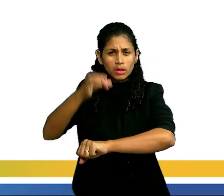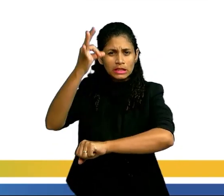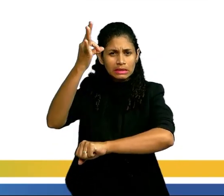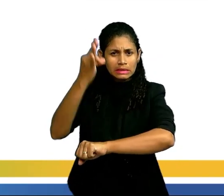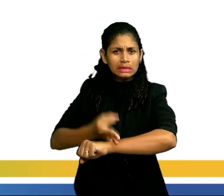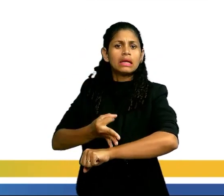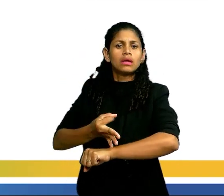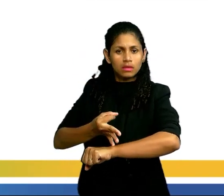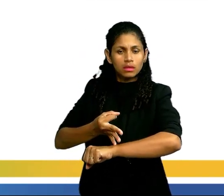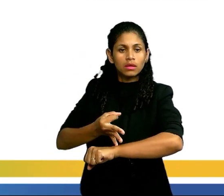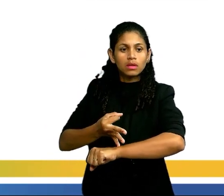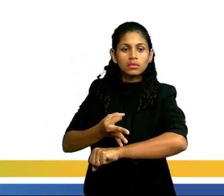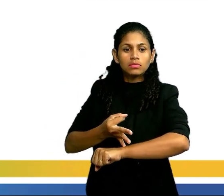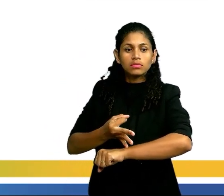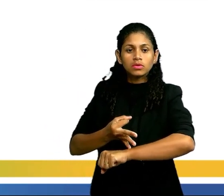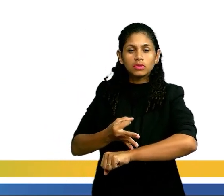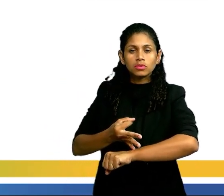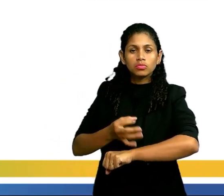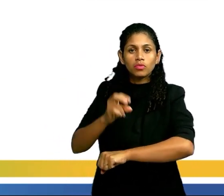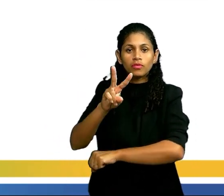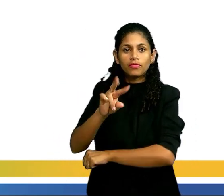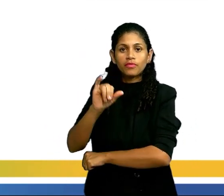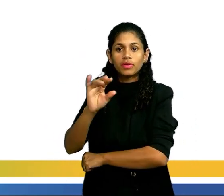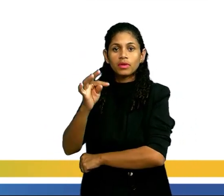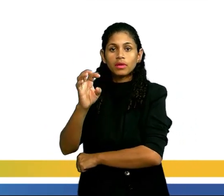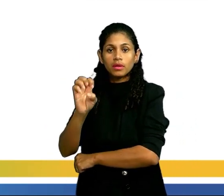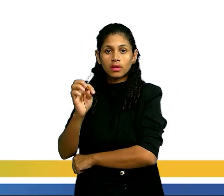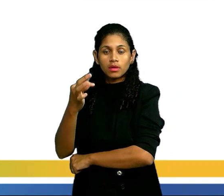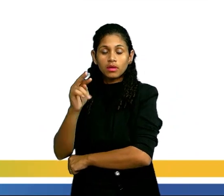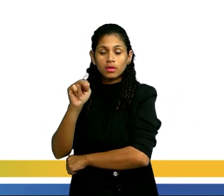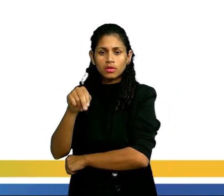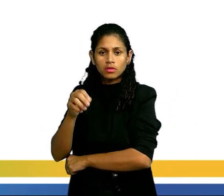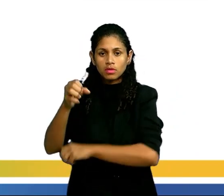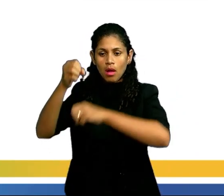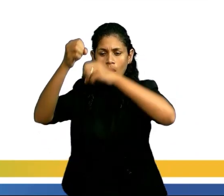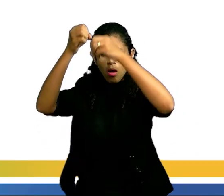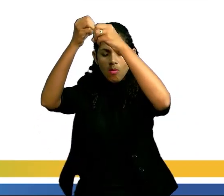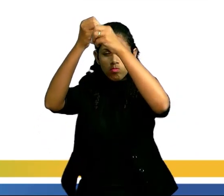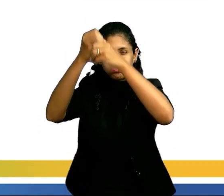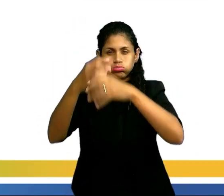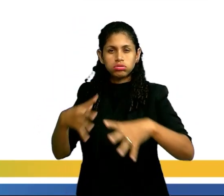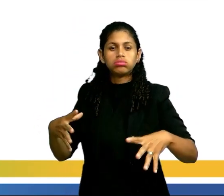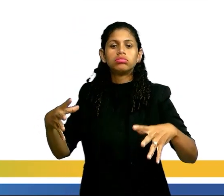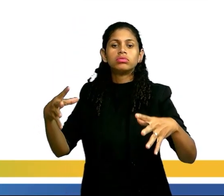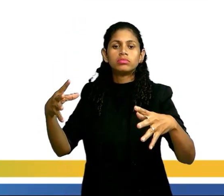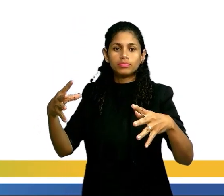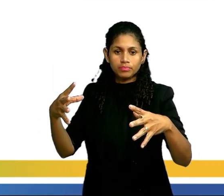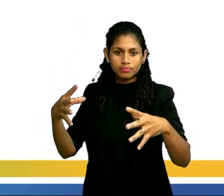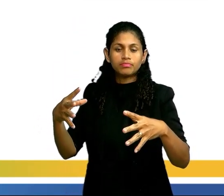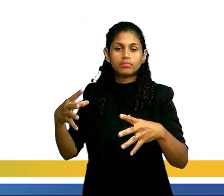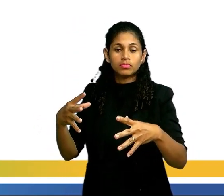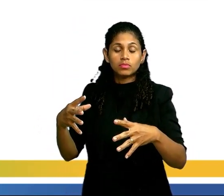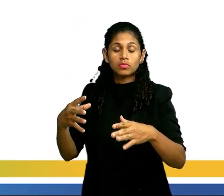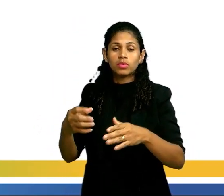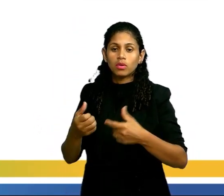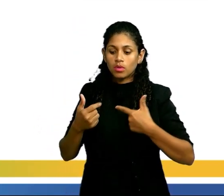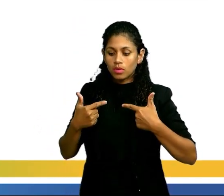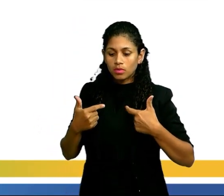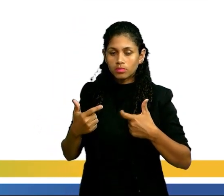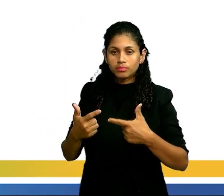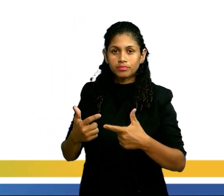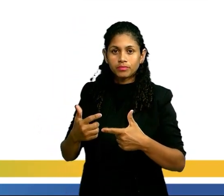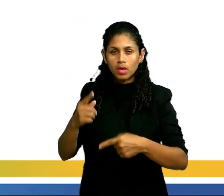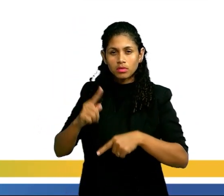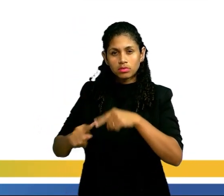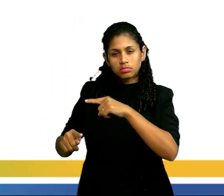pelos armamentos pesadíssimos fornecidos pelos Estados Unidos da América. O armamento em questão, que levou a